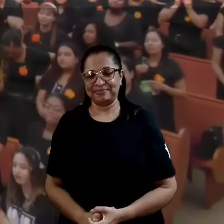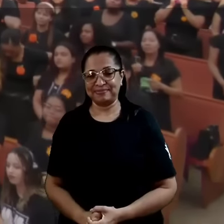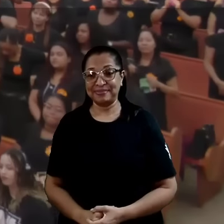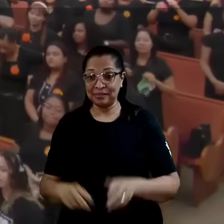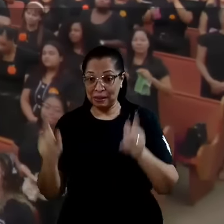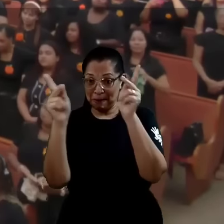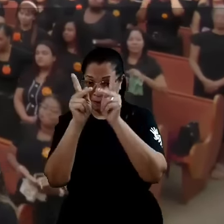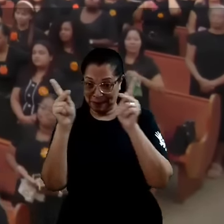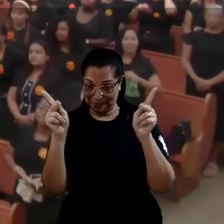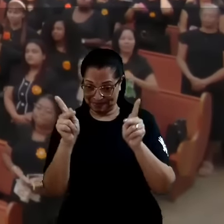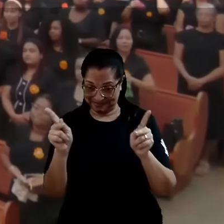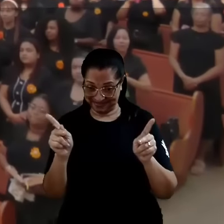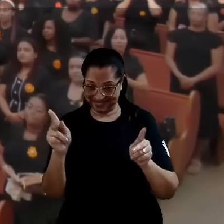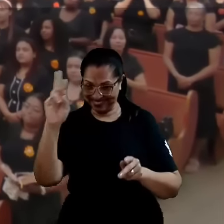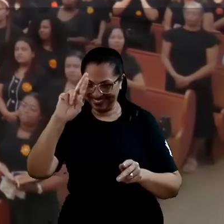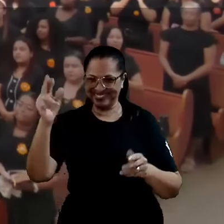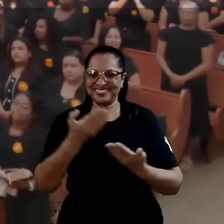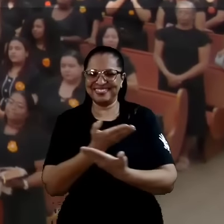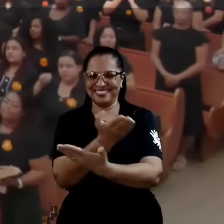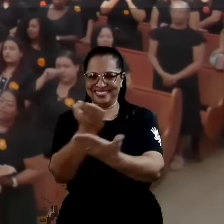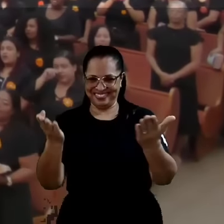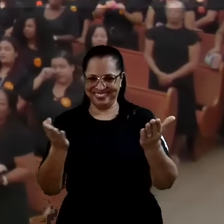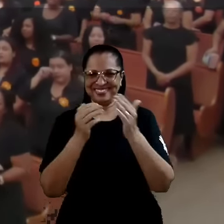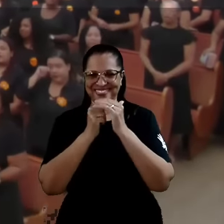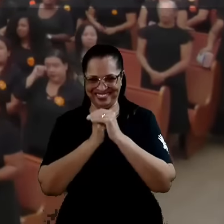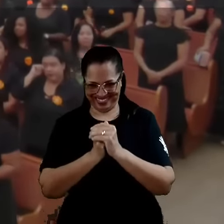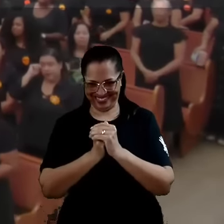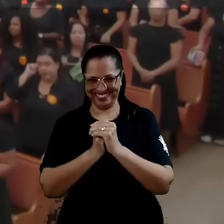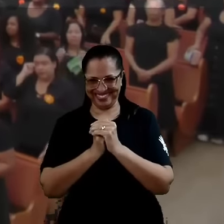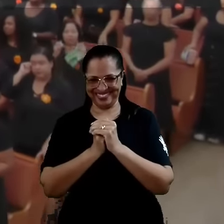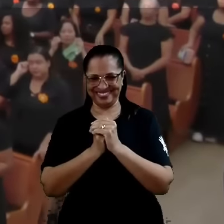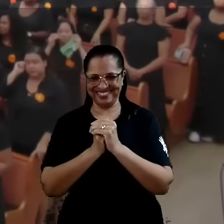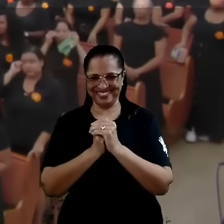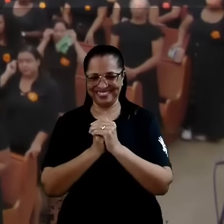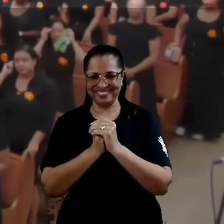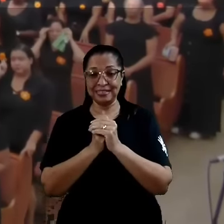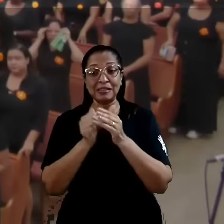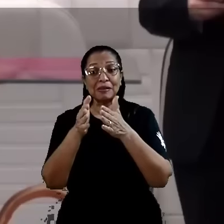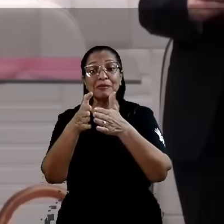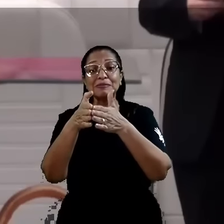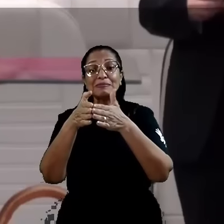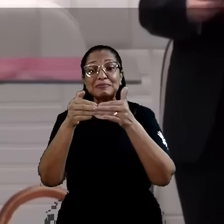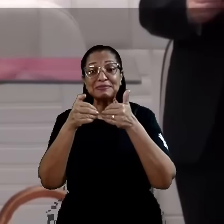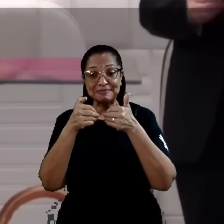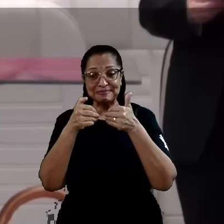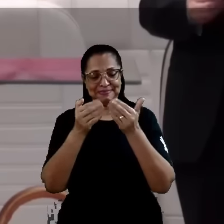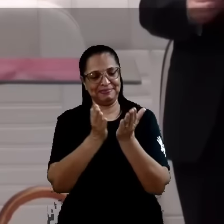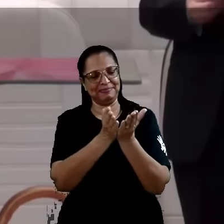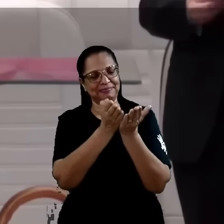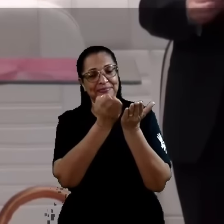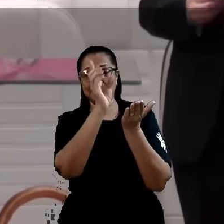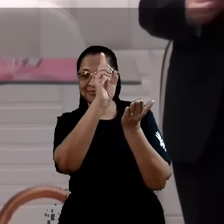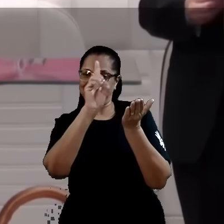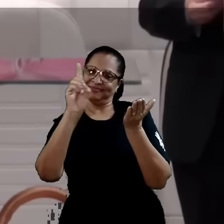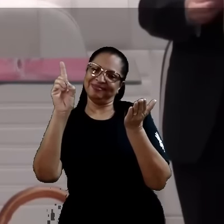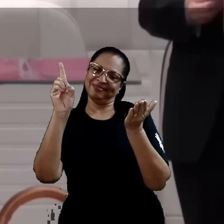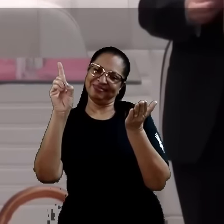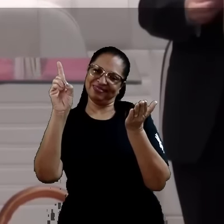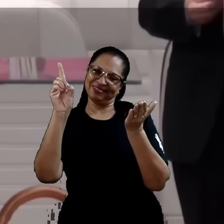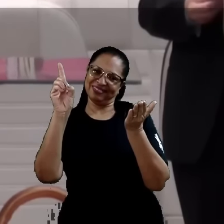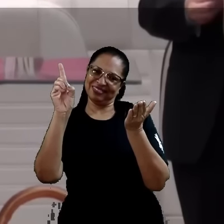Saúdo o povo de Deus na paz do Senhor Jesus amém Convido os amados a abrirem as vossas bíblias na